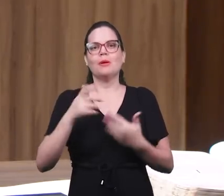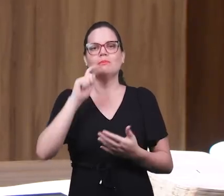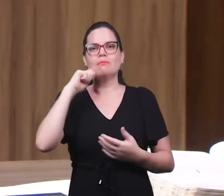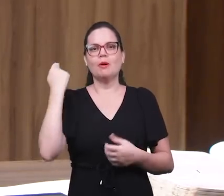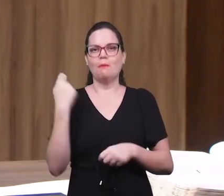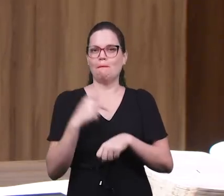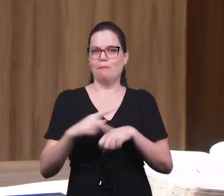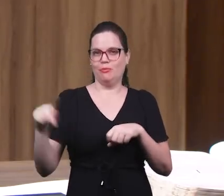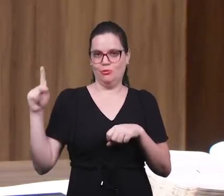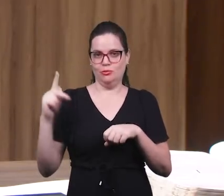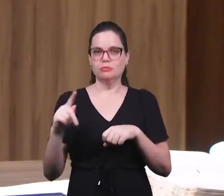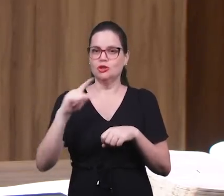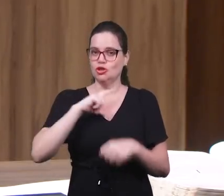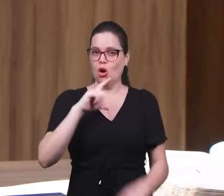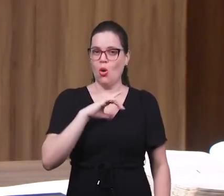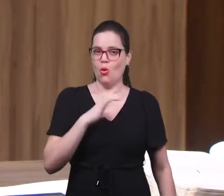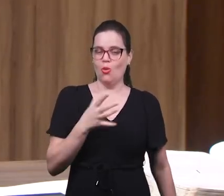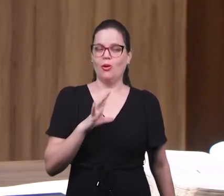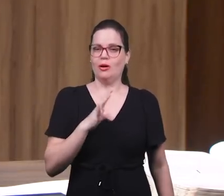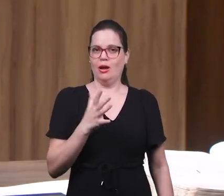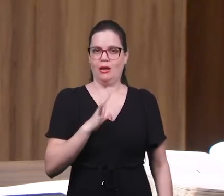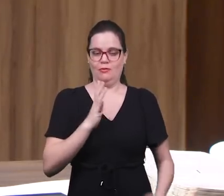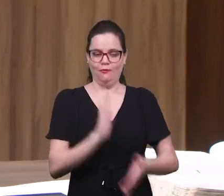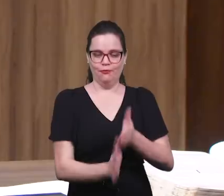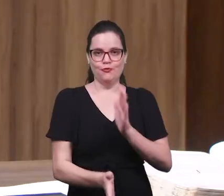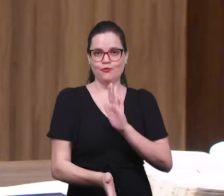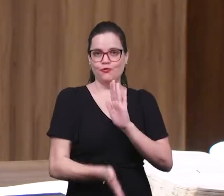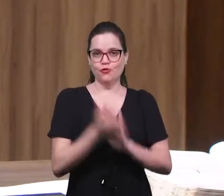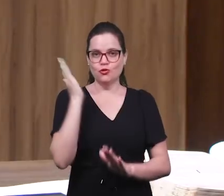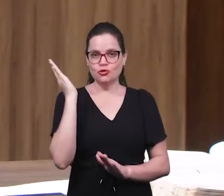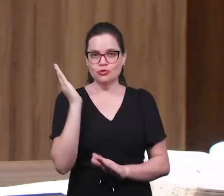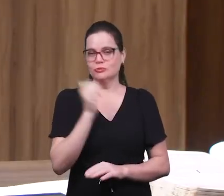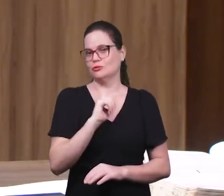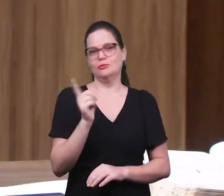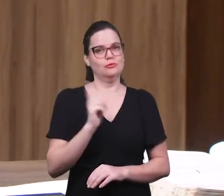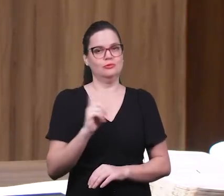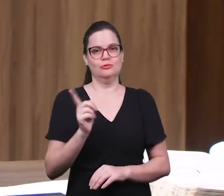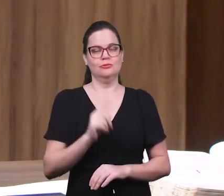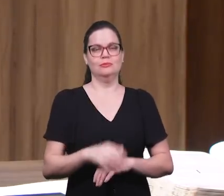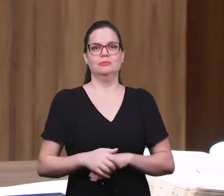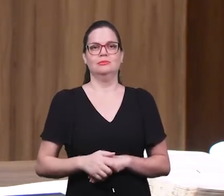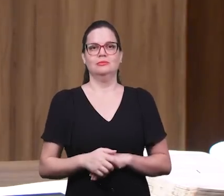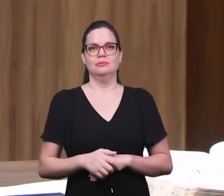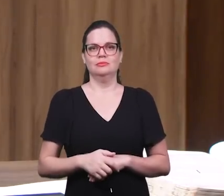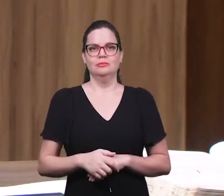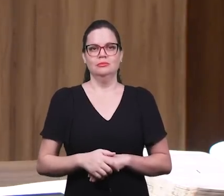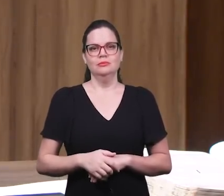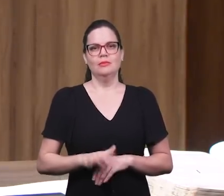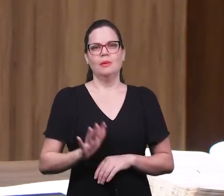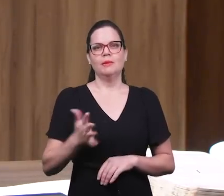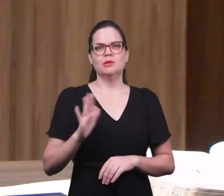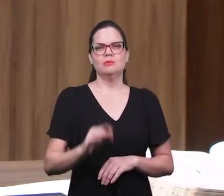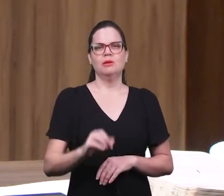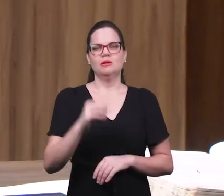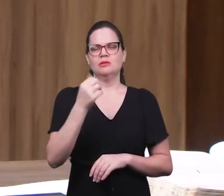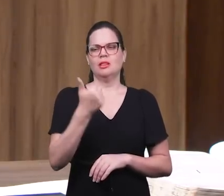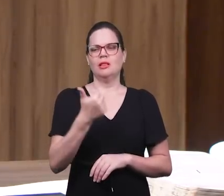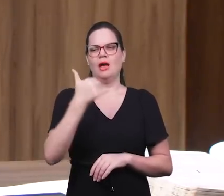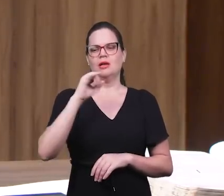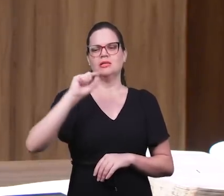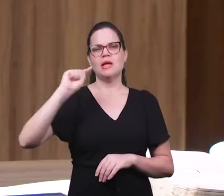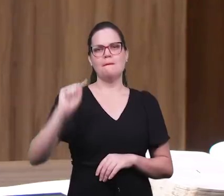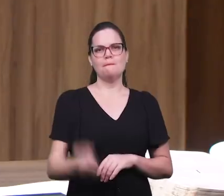recuar, não. Segundo os cálculos de alguns historiadores, foram mortos nessa época, 10 mil cristãos foram mortos nessa época aí,